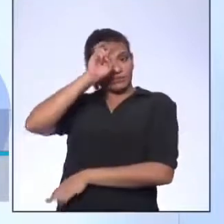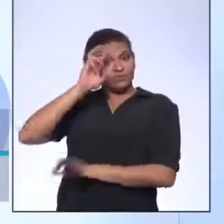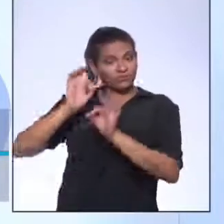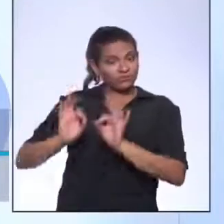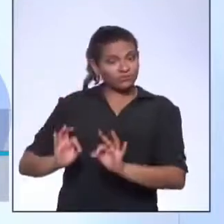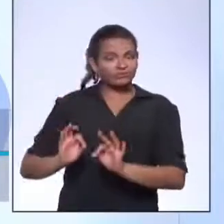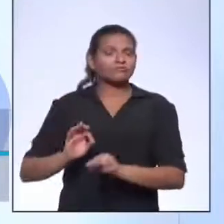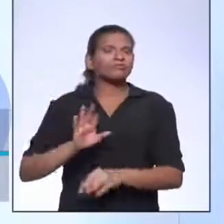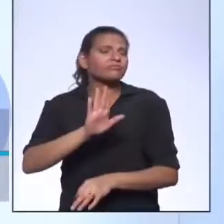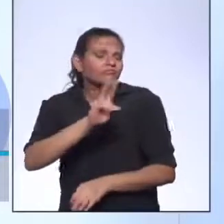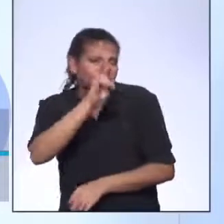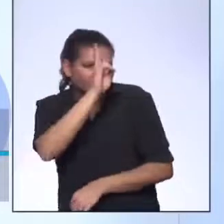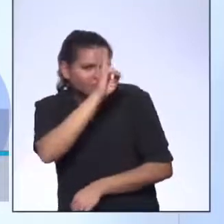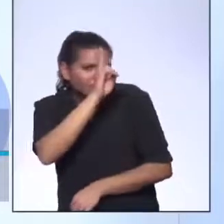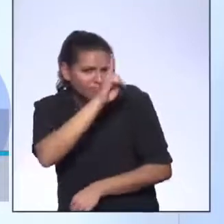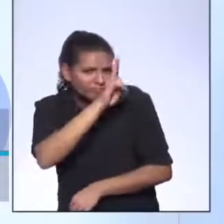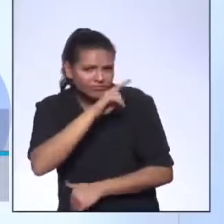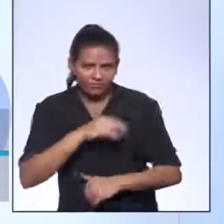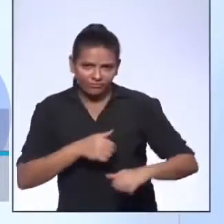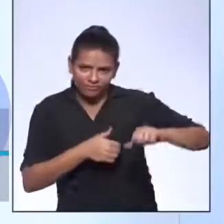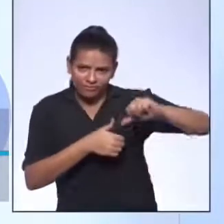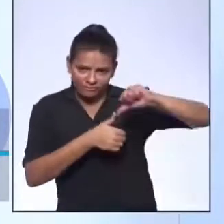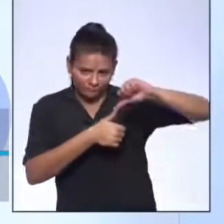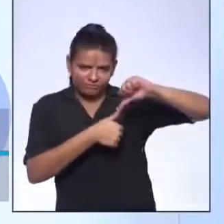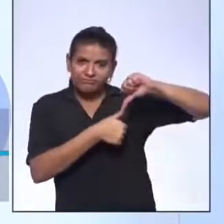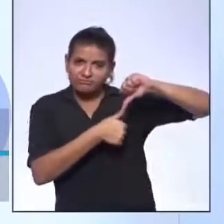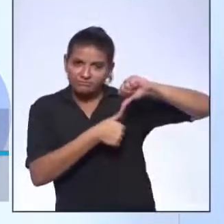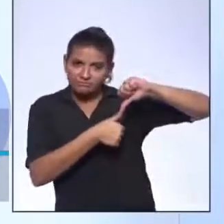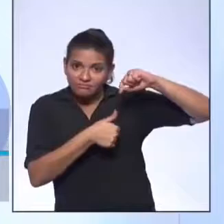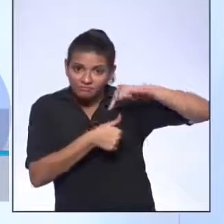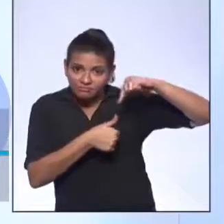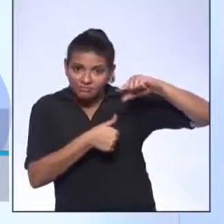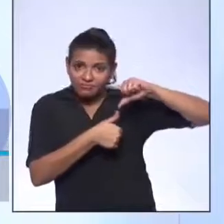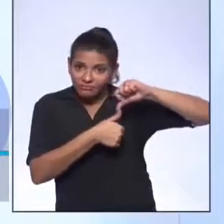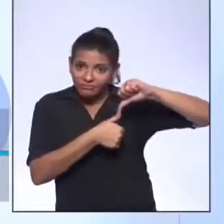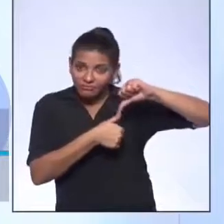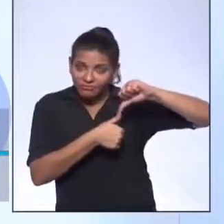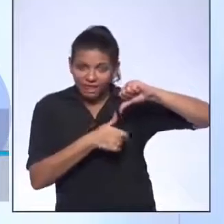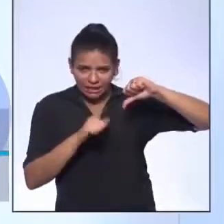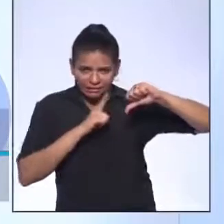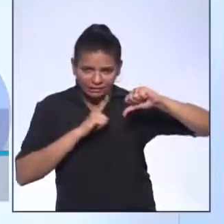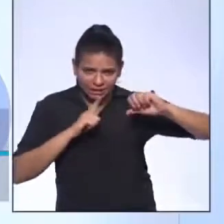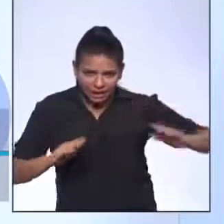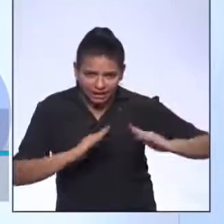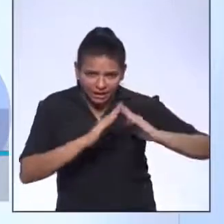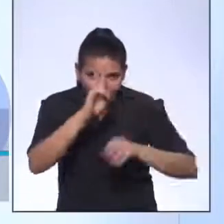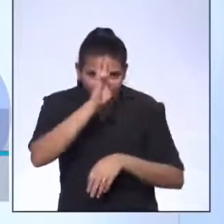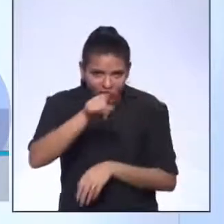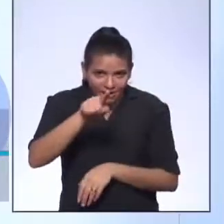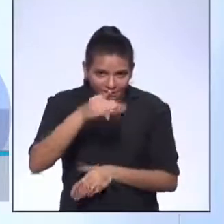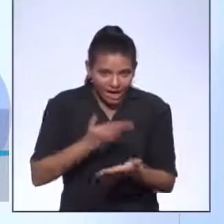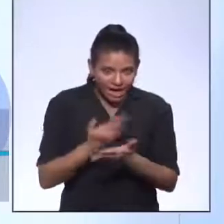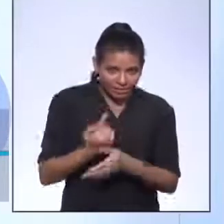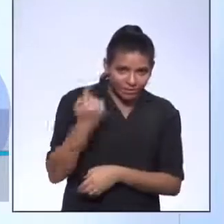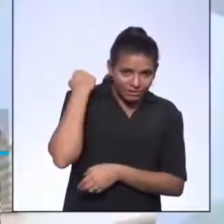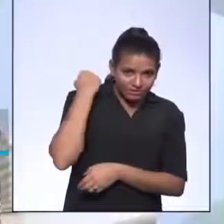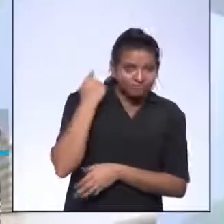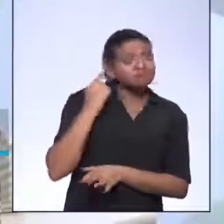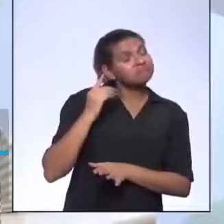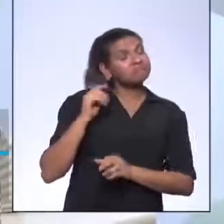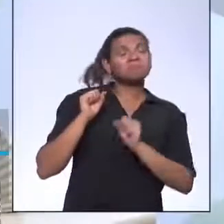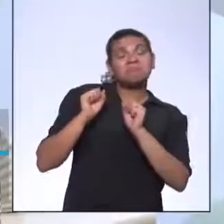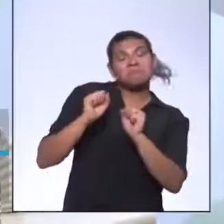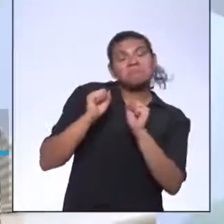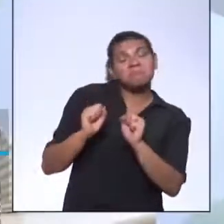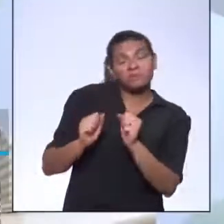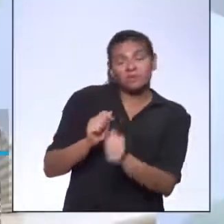tínhamos pirâmides aqui na América Central, que nós vimos na última aula. Então, de repente, a aluna está até respondendo a respeito